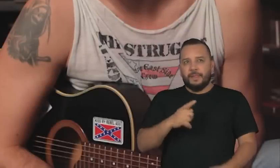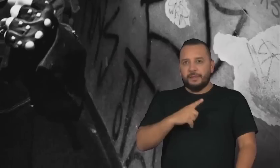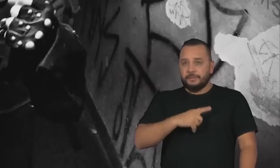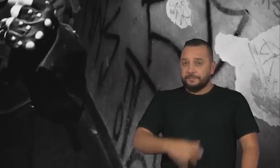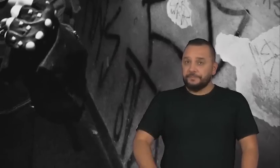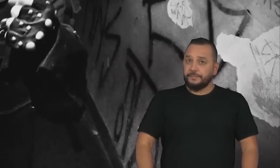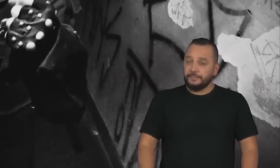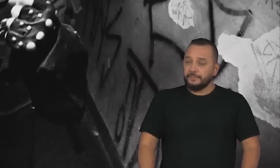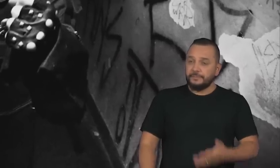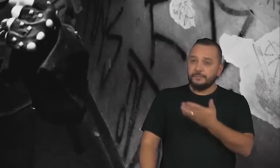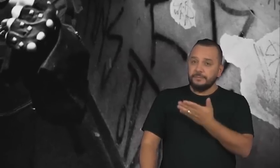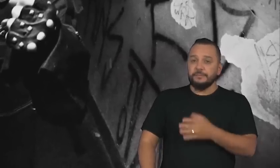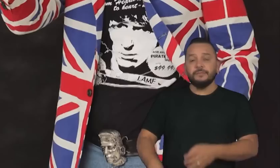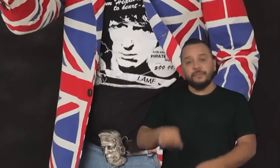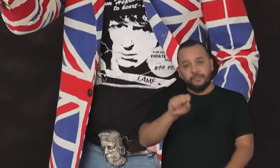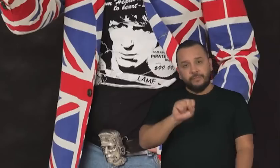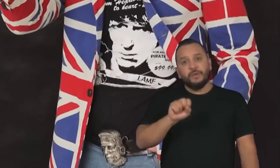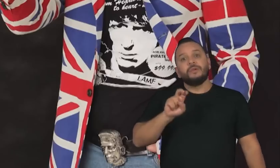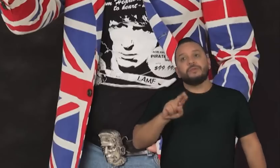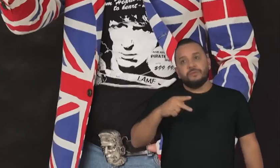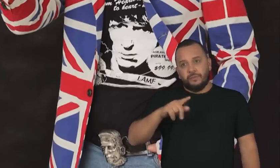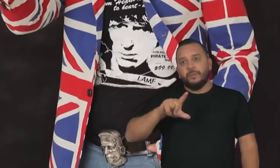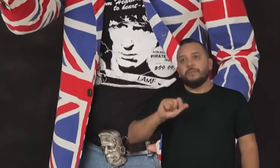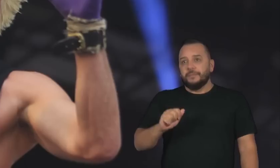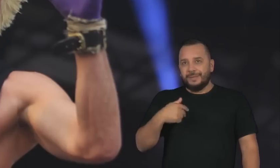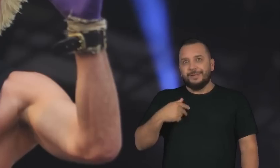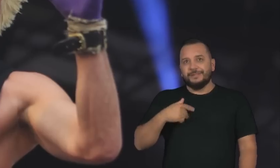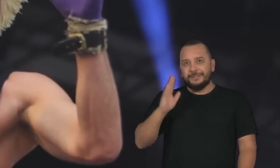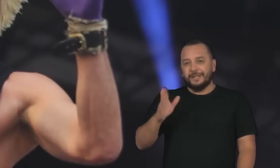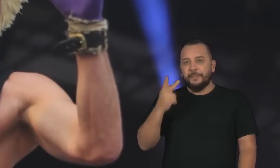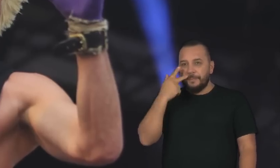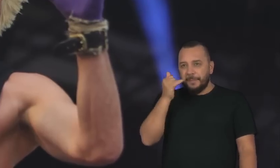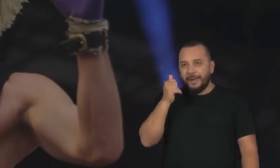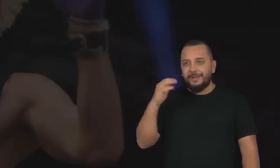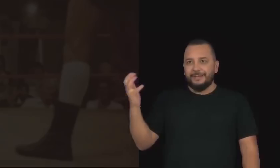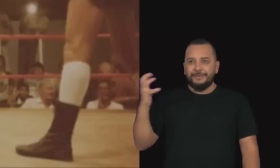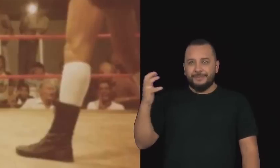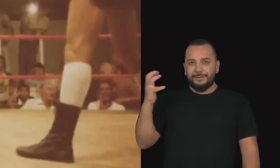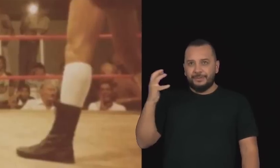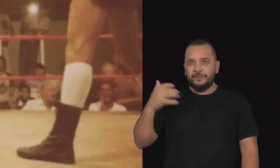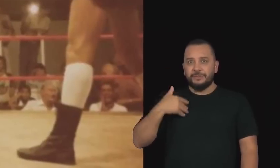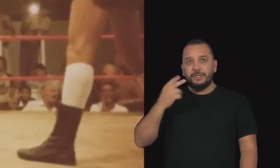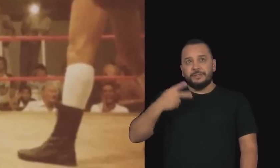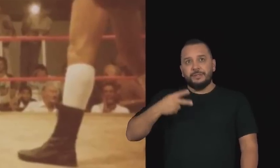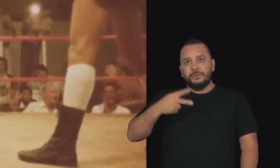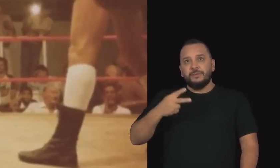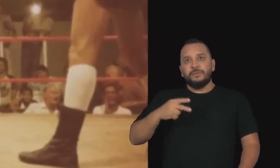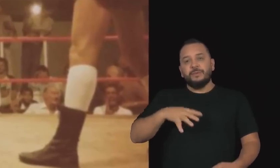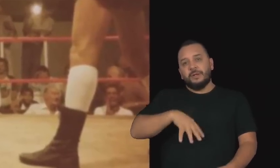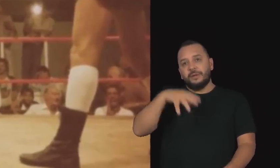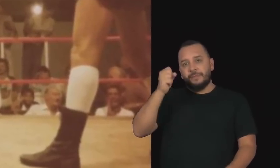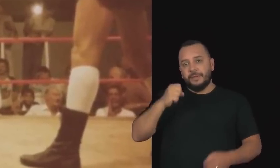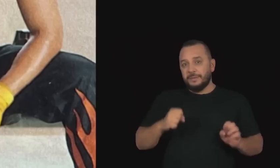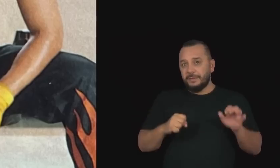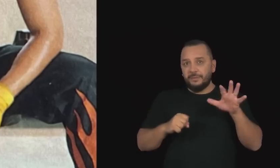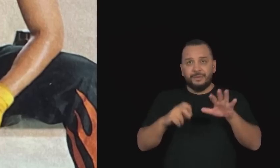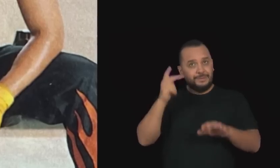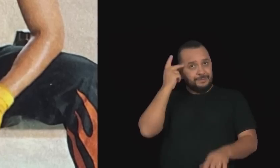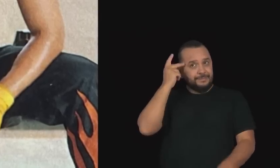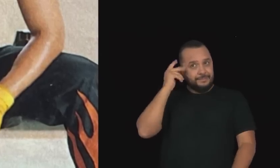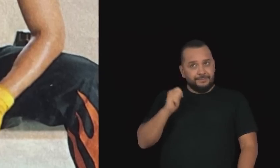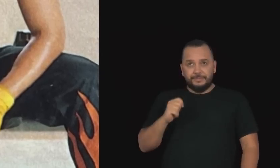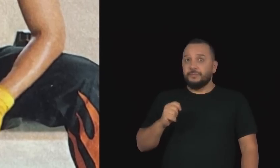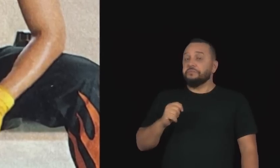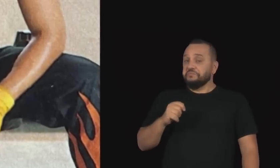O nosso Supla herdou essa paixão do pai e chegou a ser vice-campeão estadual de São Paulo, o que não